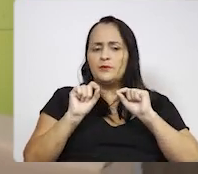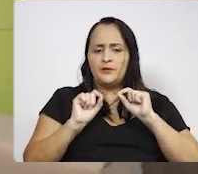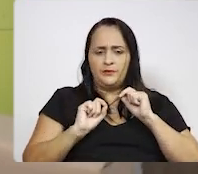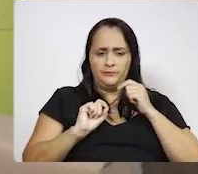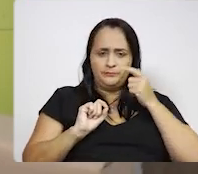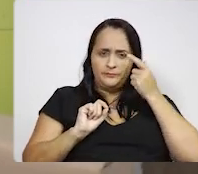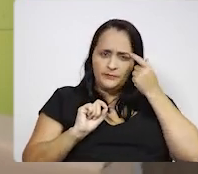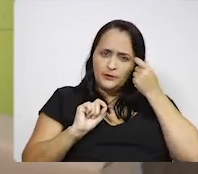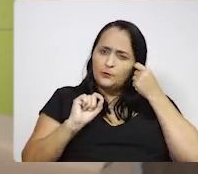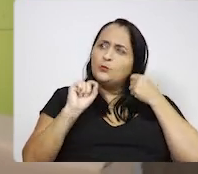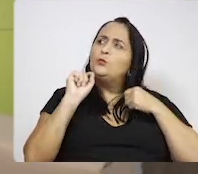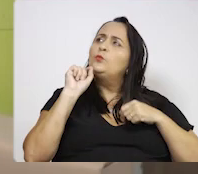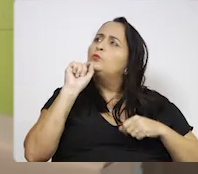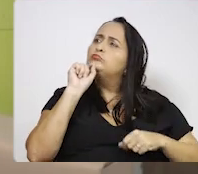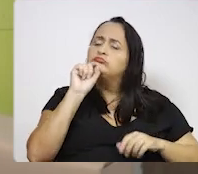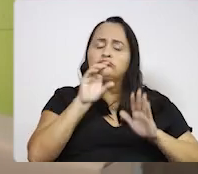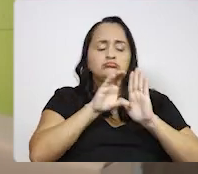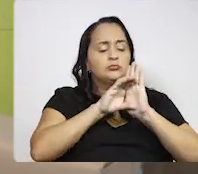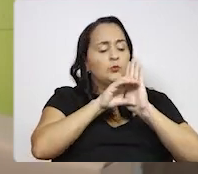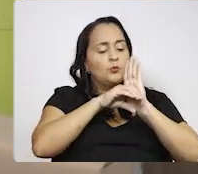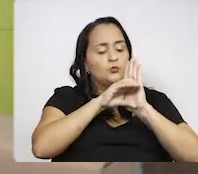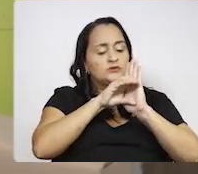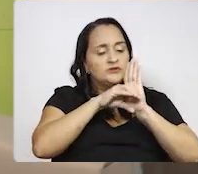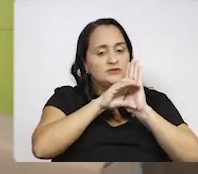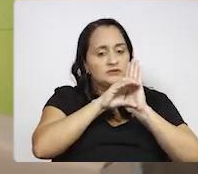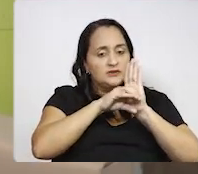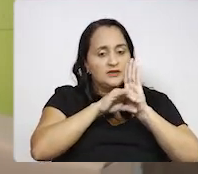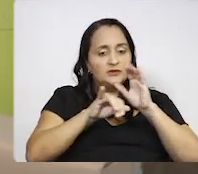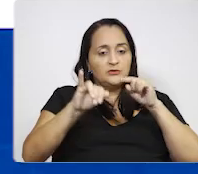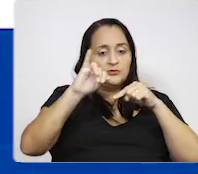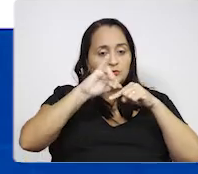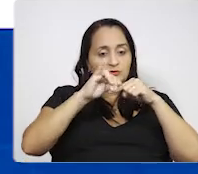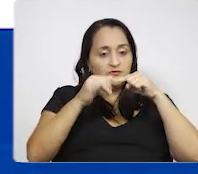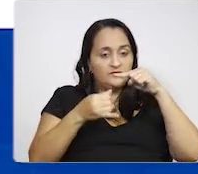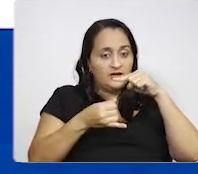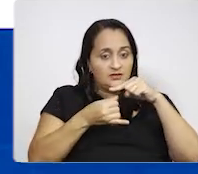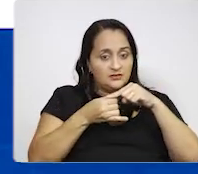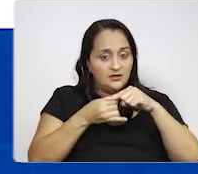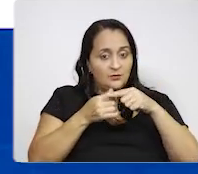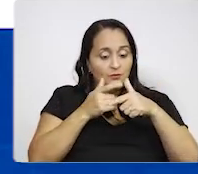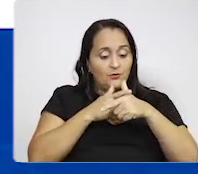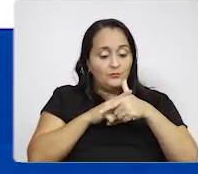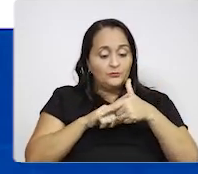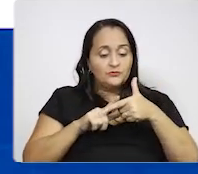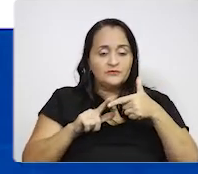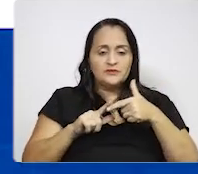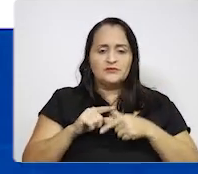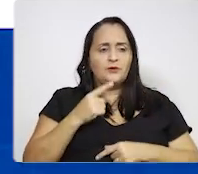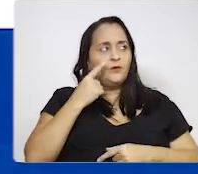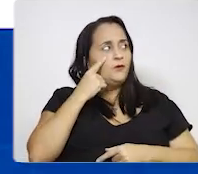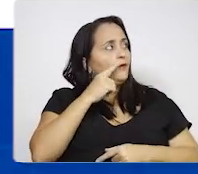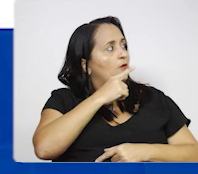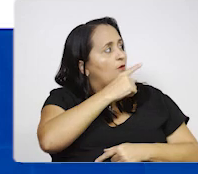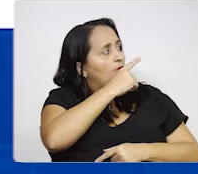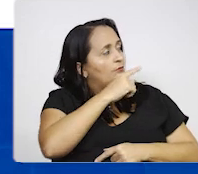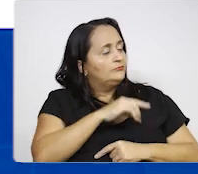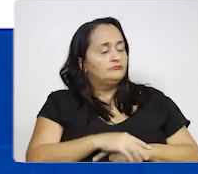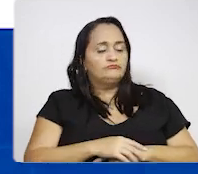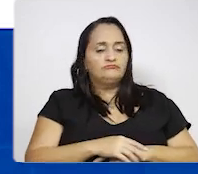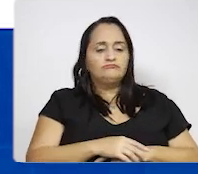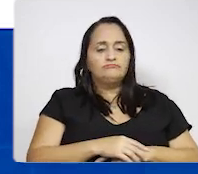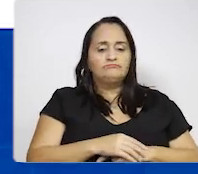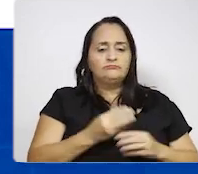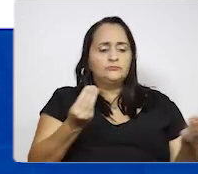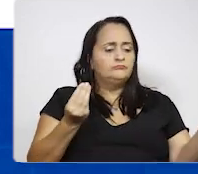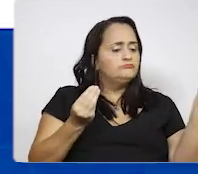o seguinte: o conceito de fração como divisão. Observe o enunciado da questão. Complete as lacunas